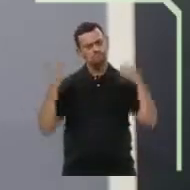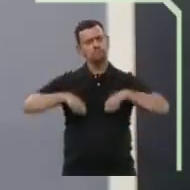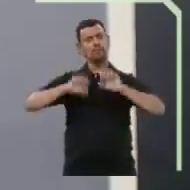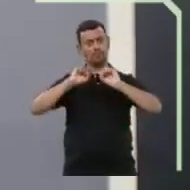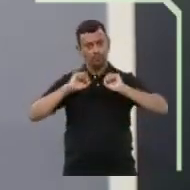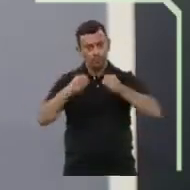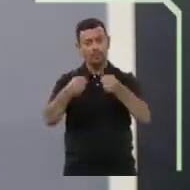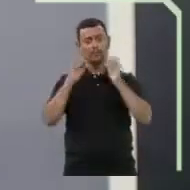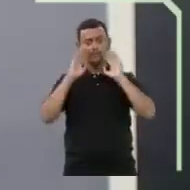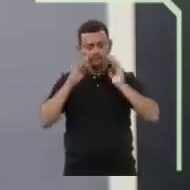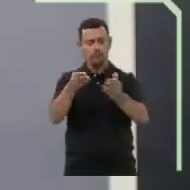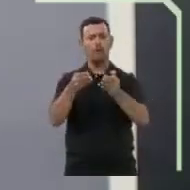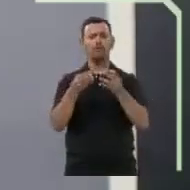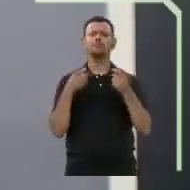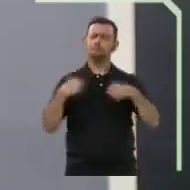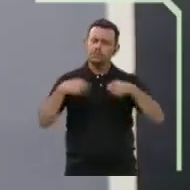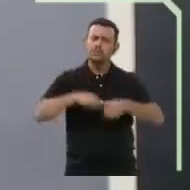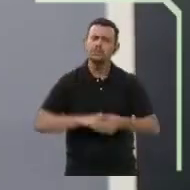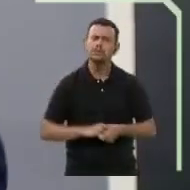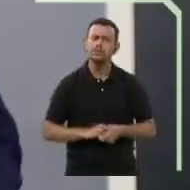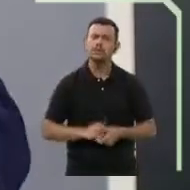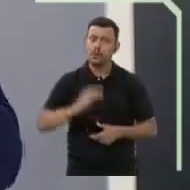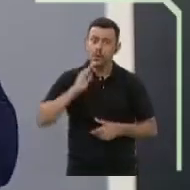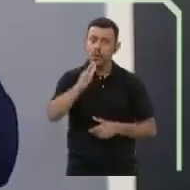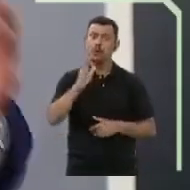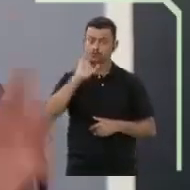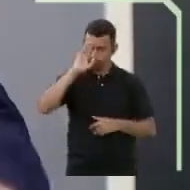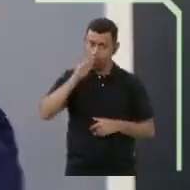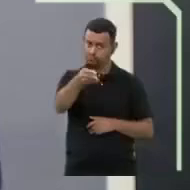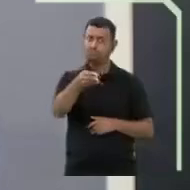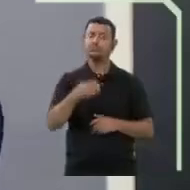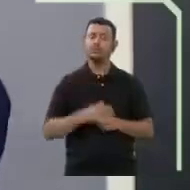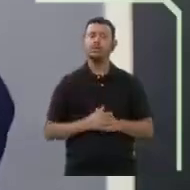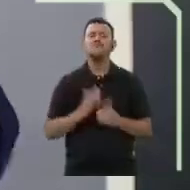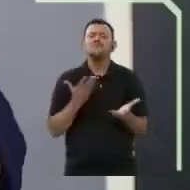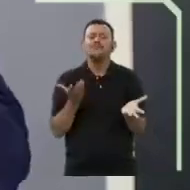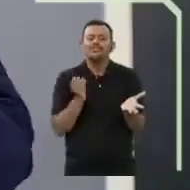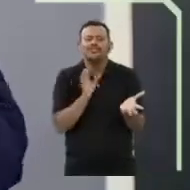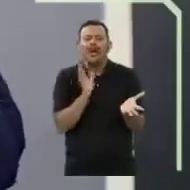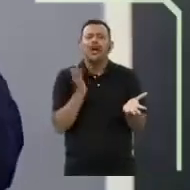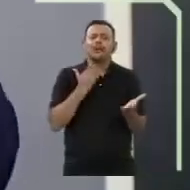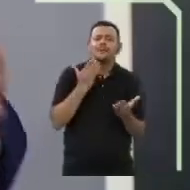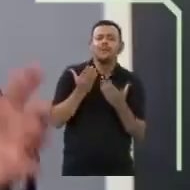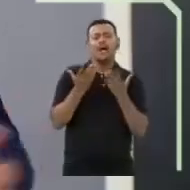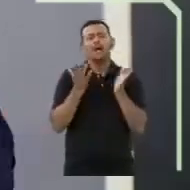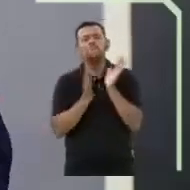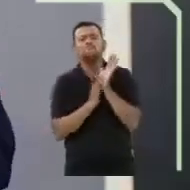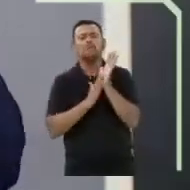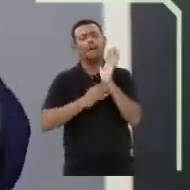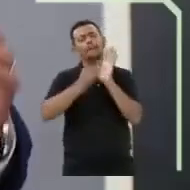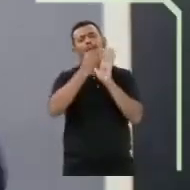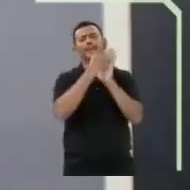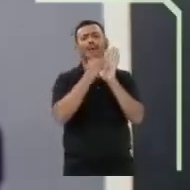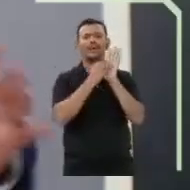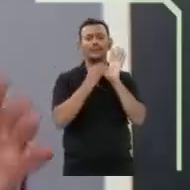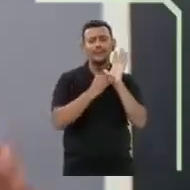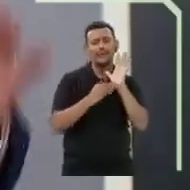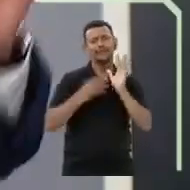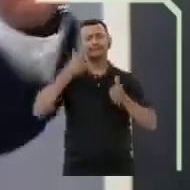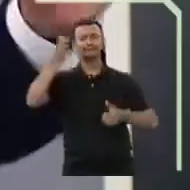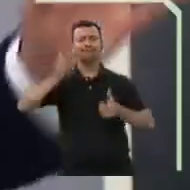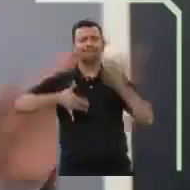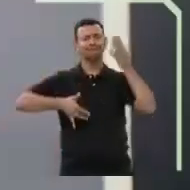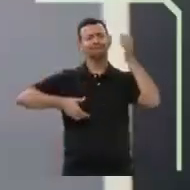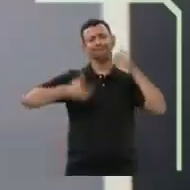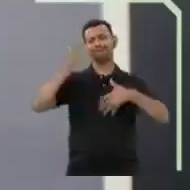foco. É necessário dar prioridade a isso e não apenas ficar fazendo propostas e ações demagógicas